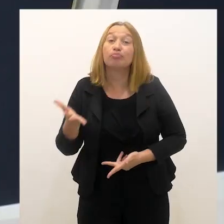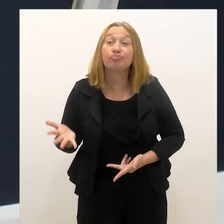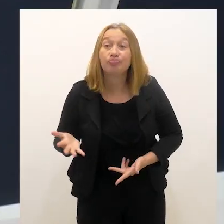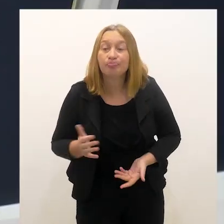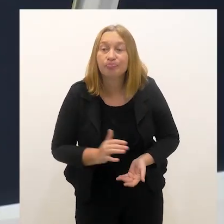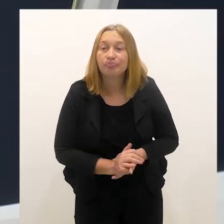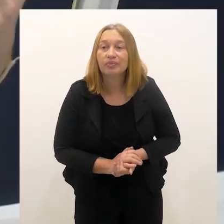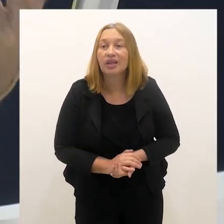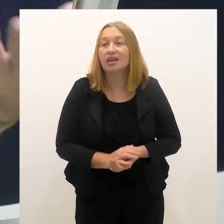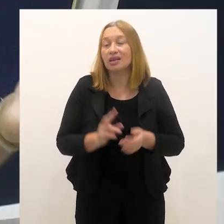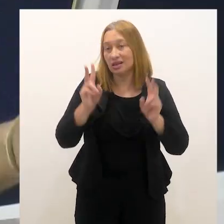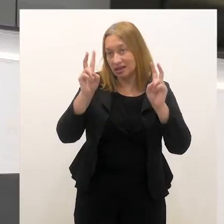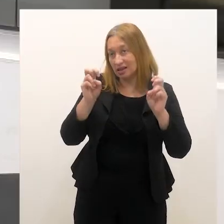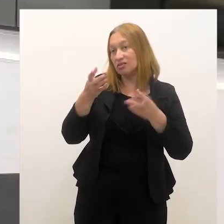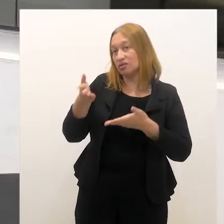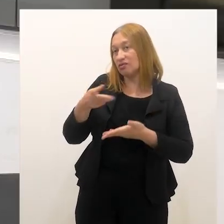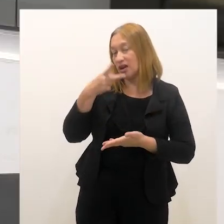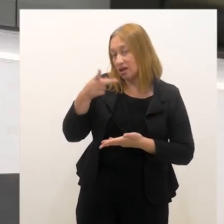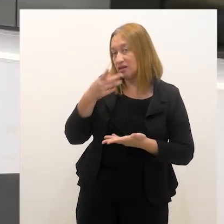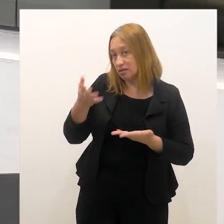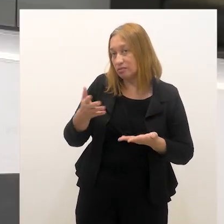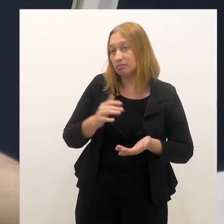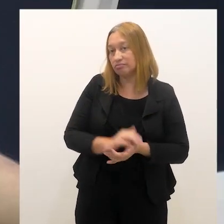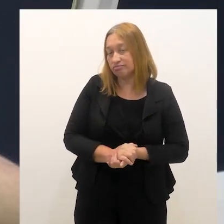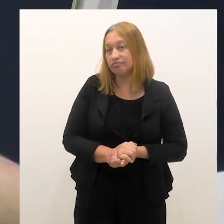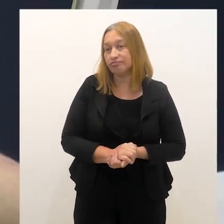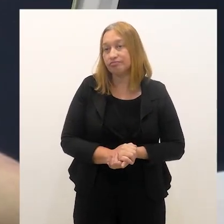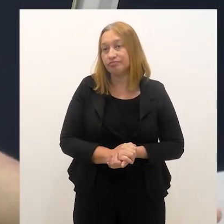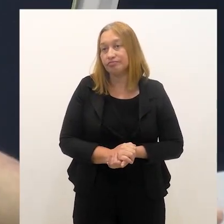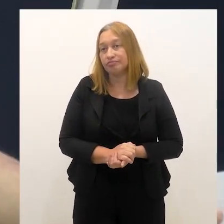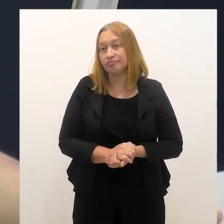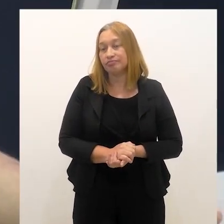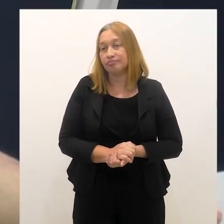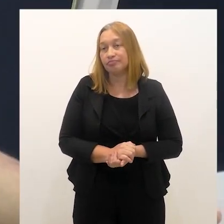exemplo, Essa isso tudo que mencionamos, isso, né? Isso.